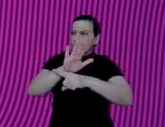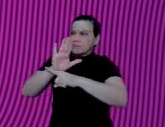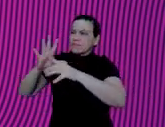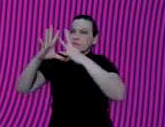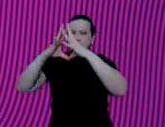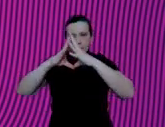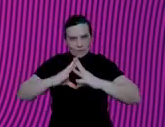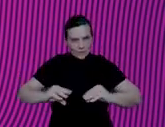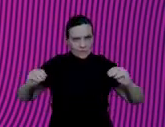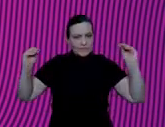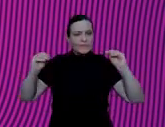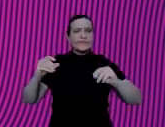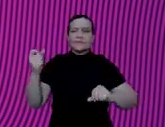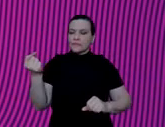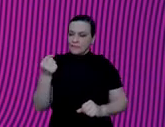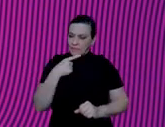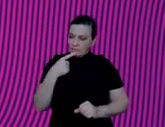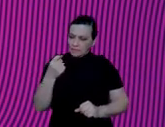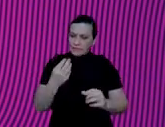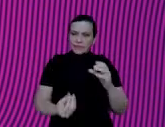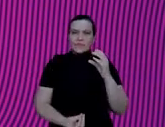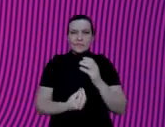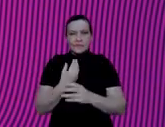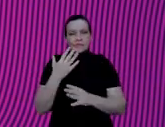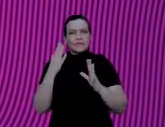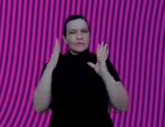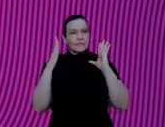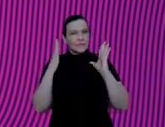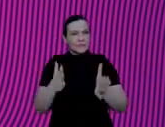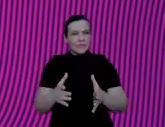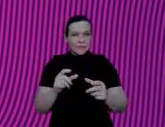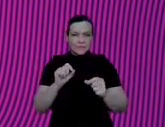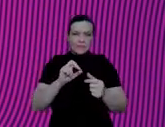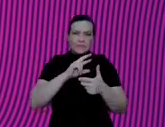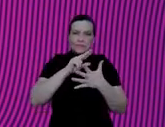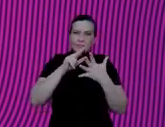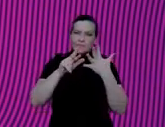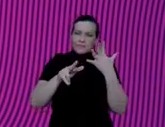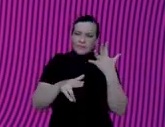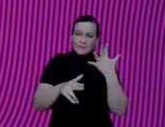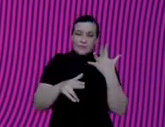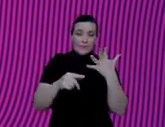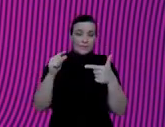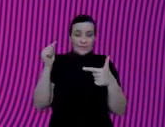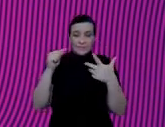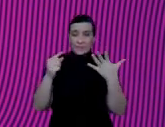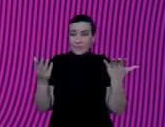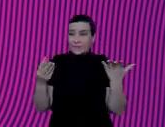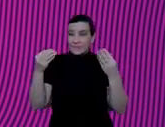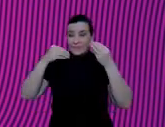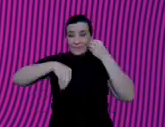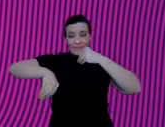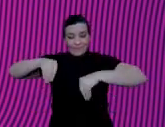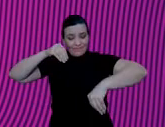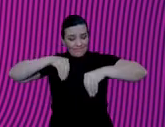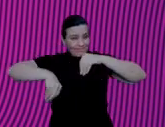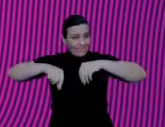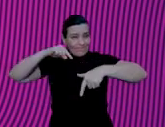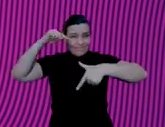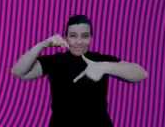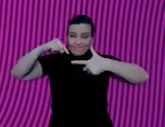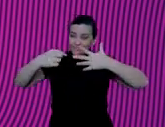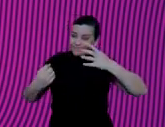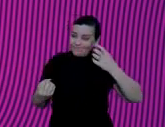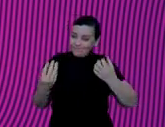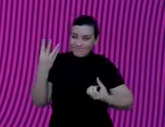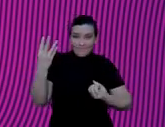tentamos com os barbitúricos, depois com os benzodiazepínicos, e agora seriam os antidepressivos, né? E nós sabemos que as respostas